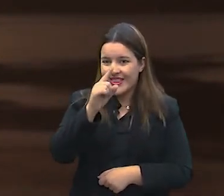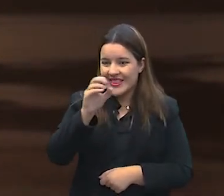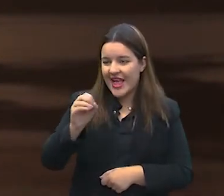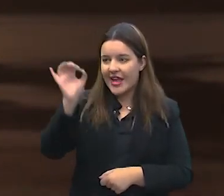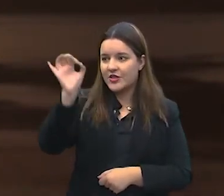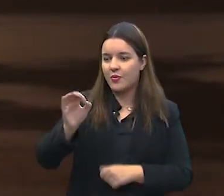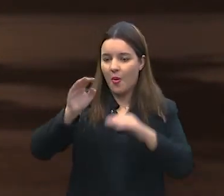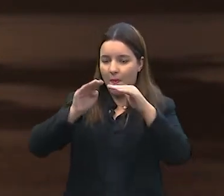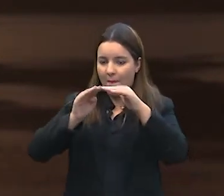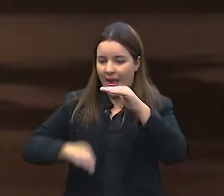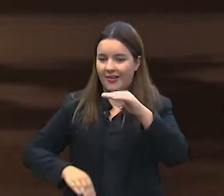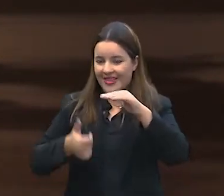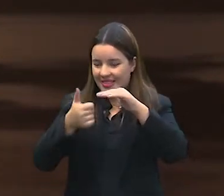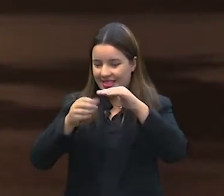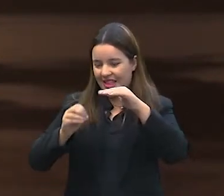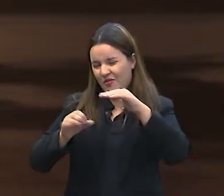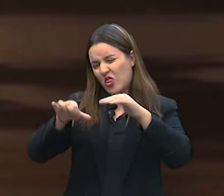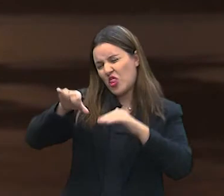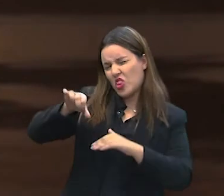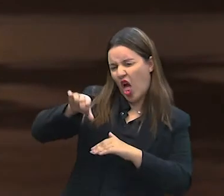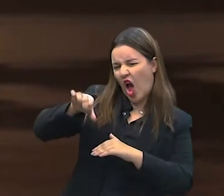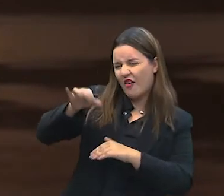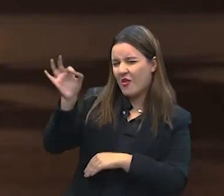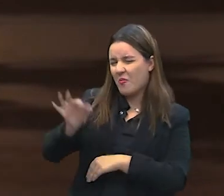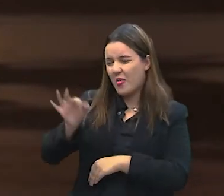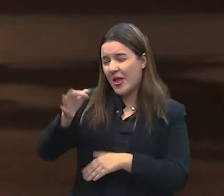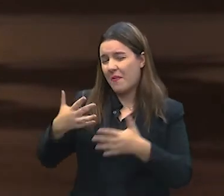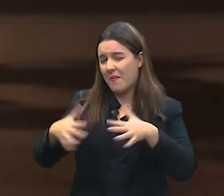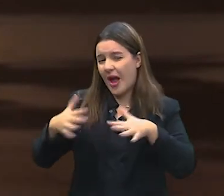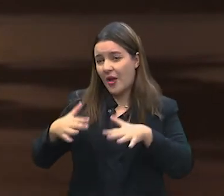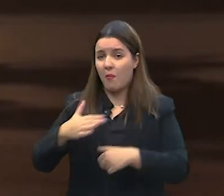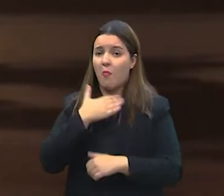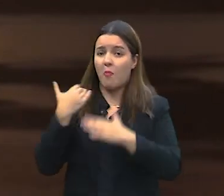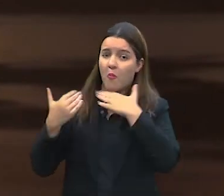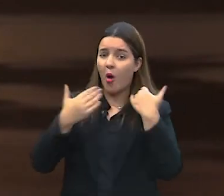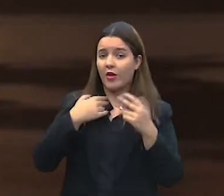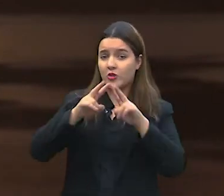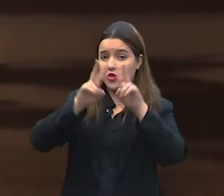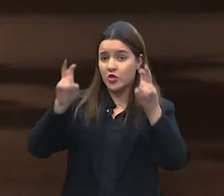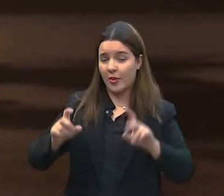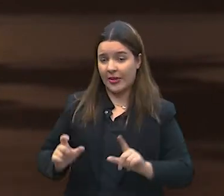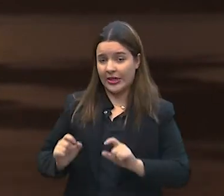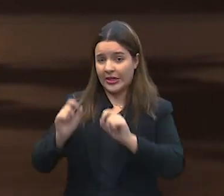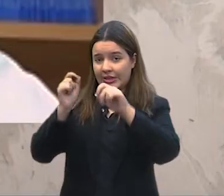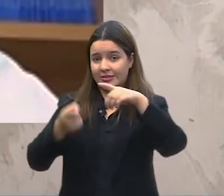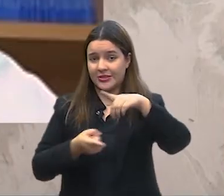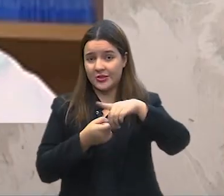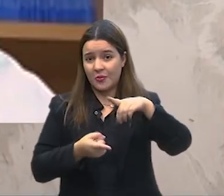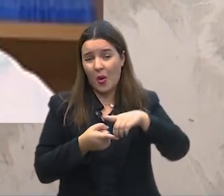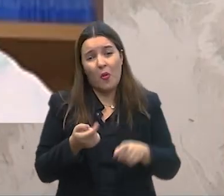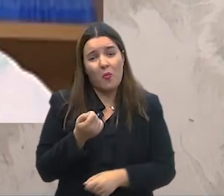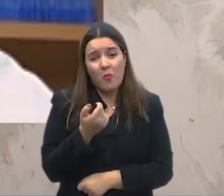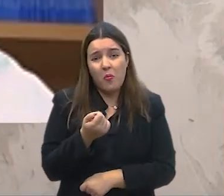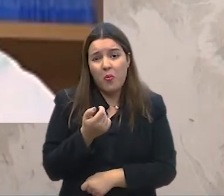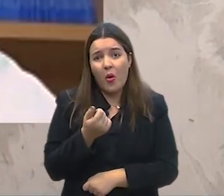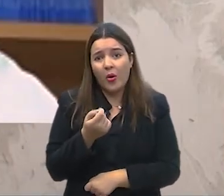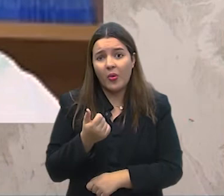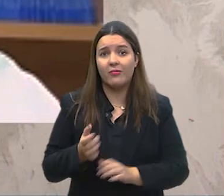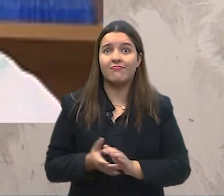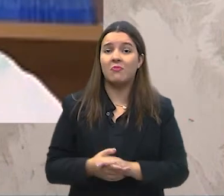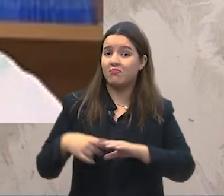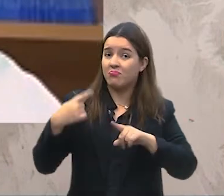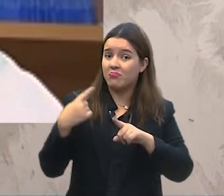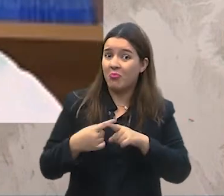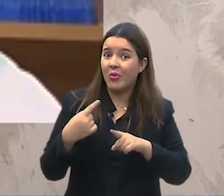10%, 9% mais ou menos de mortalidade relativa ao câncer de próstata. Isso se